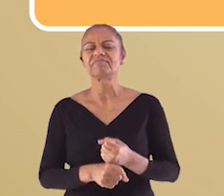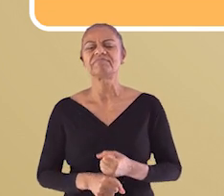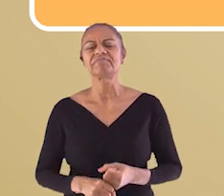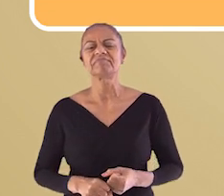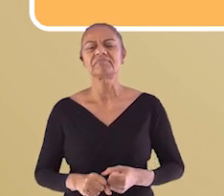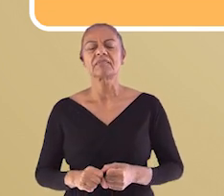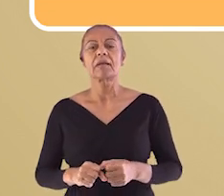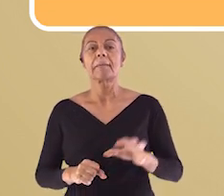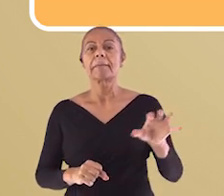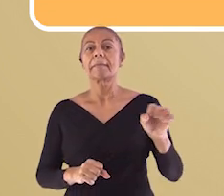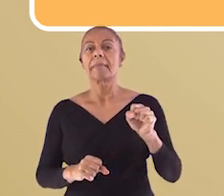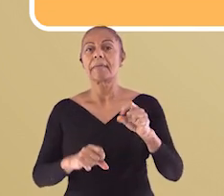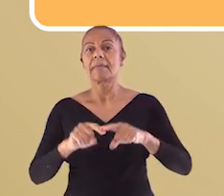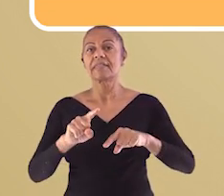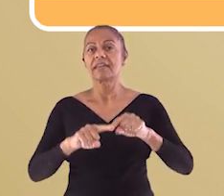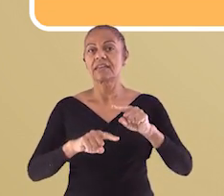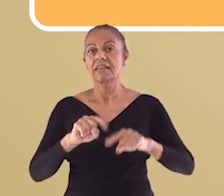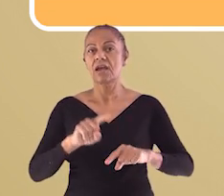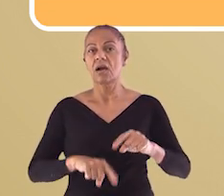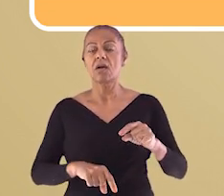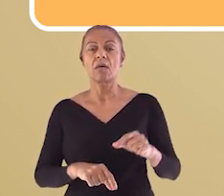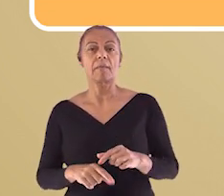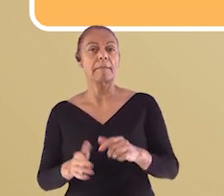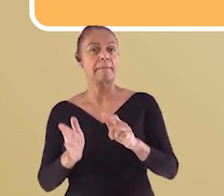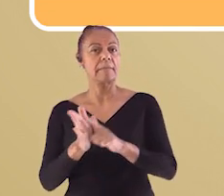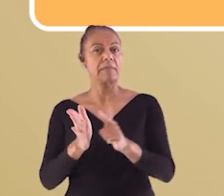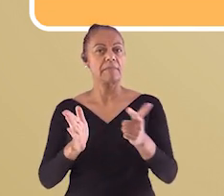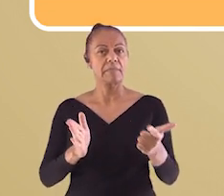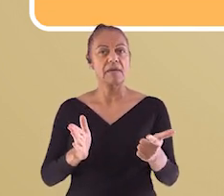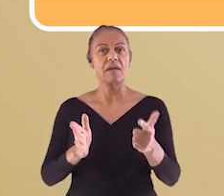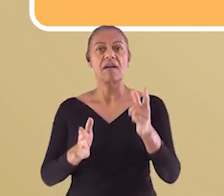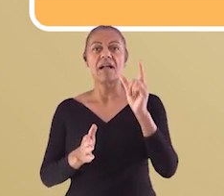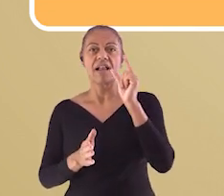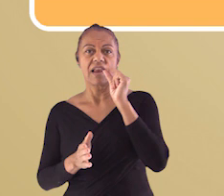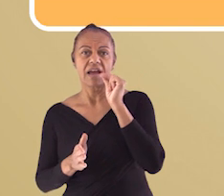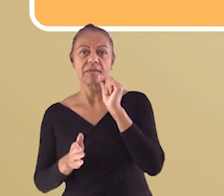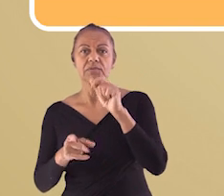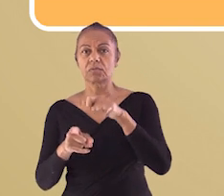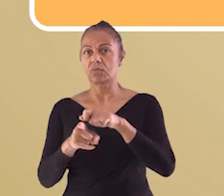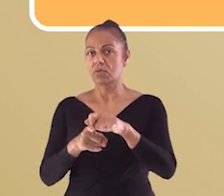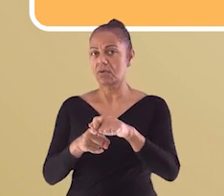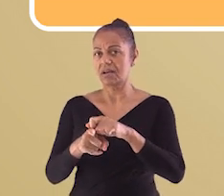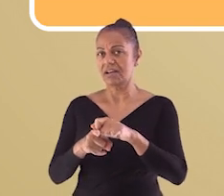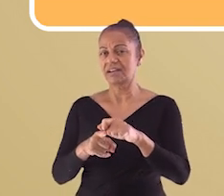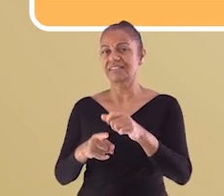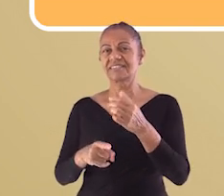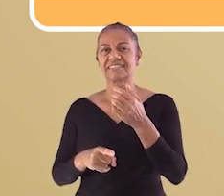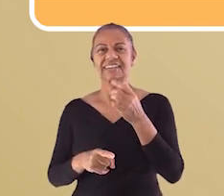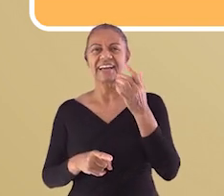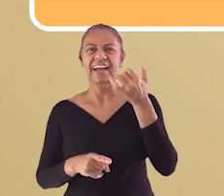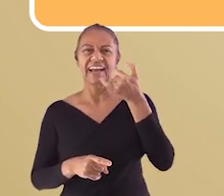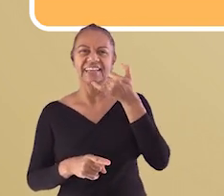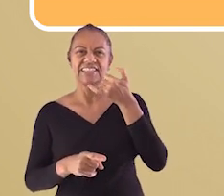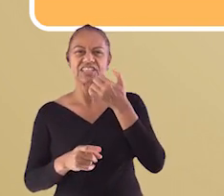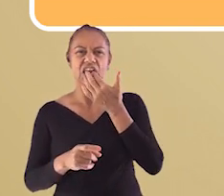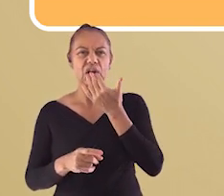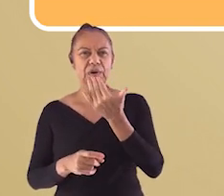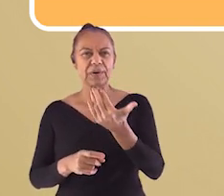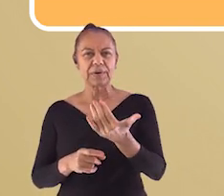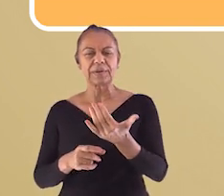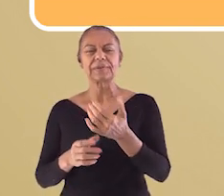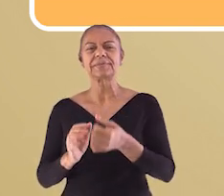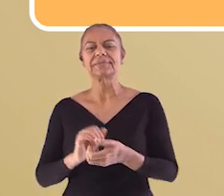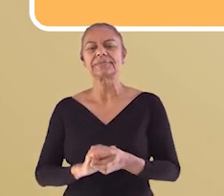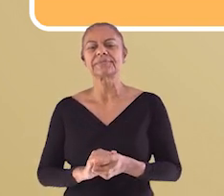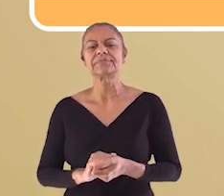papel, lápis, borracha, canetinha ou lápis de cor e uma régua. E lembramos que as